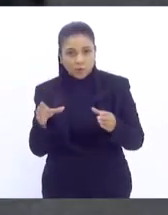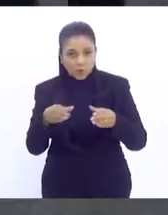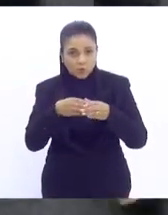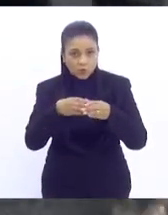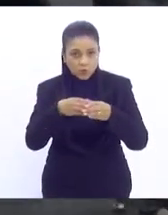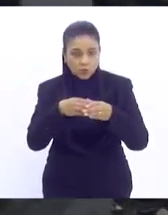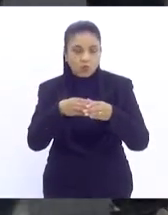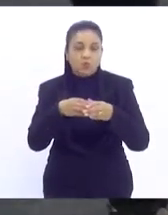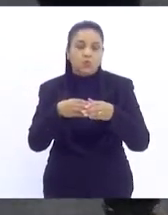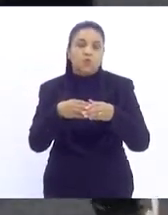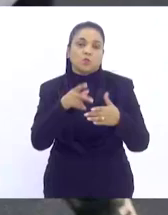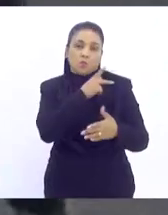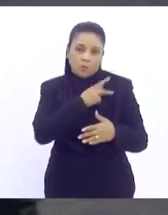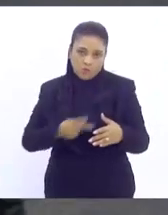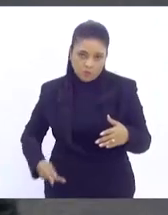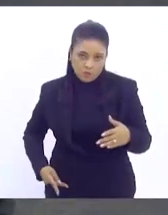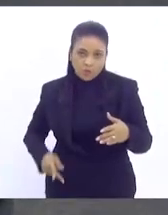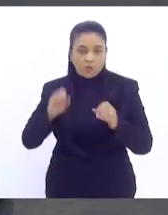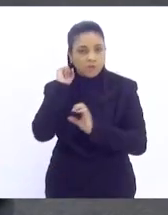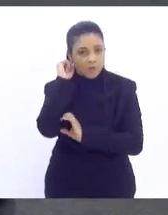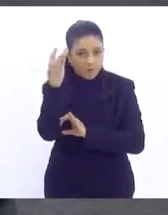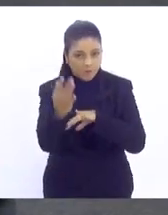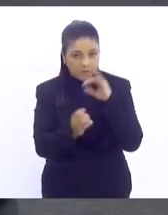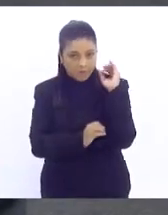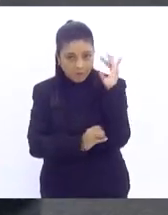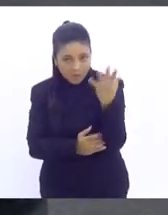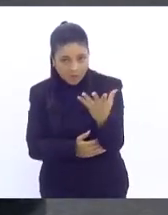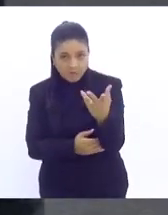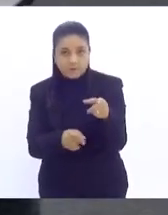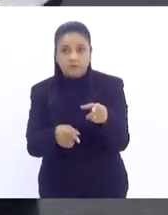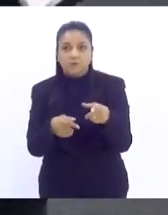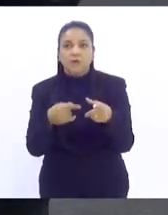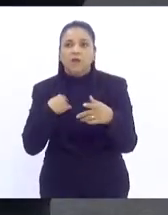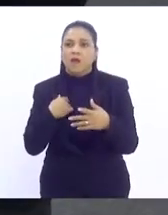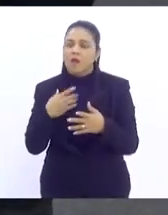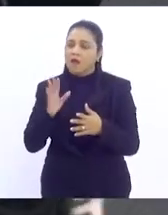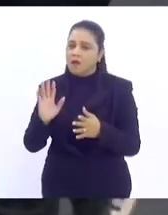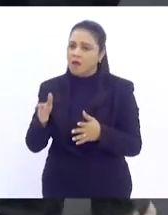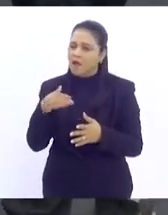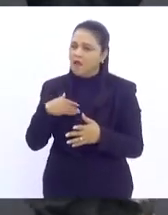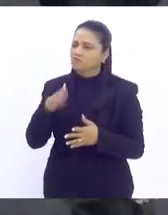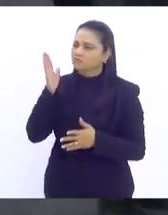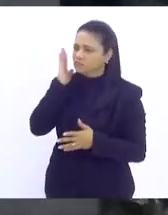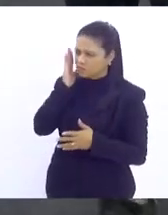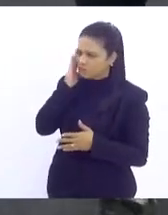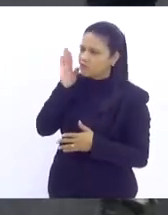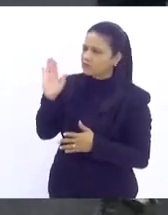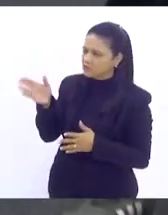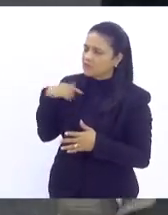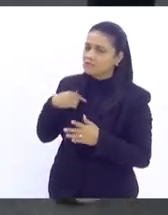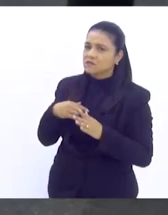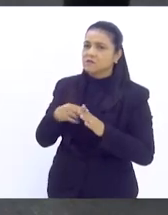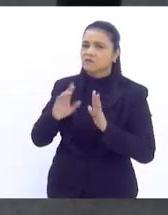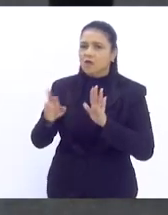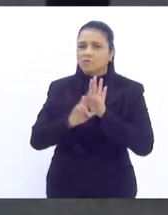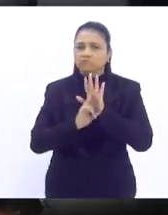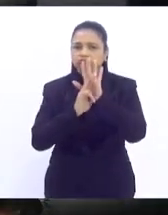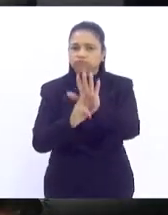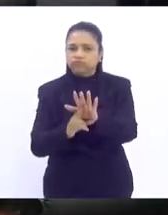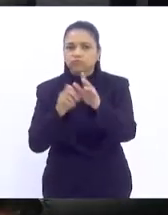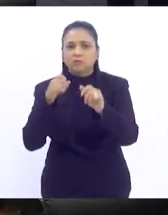aquelas que hoje estão se mobilizando É eu sei mas você é da frente parlamentar né